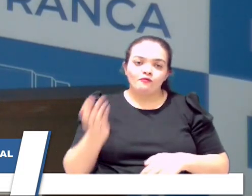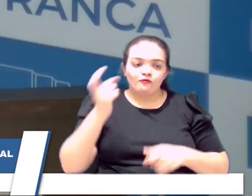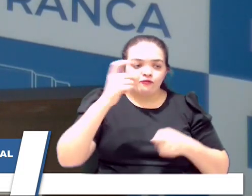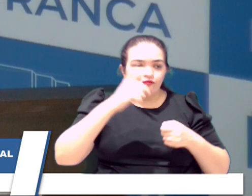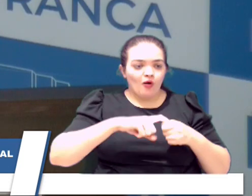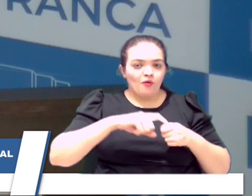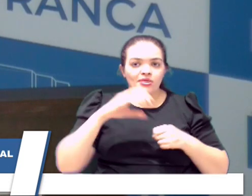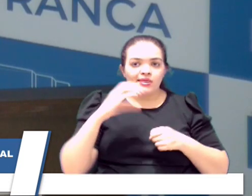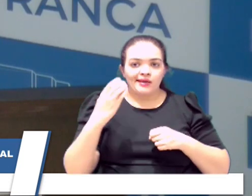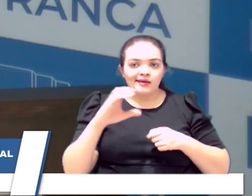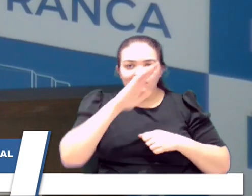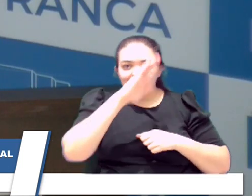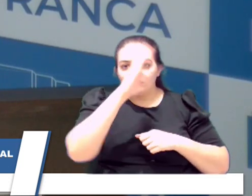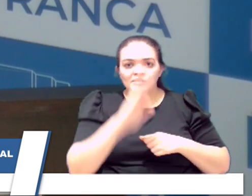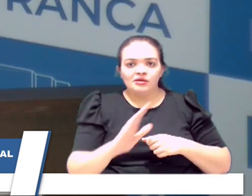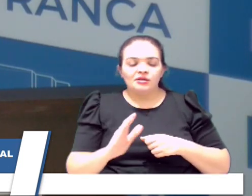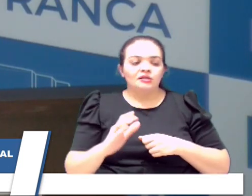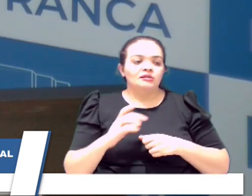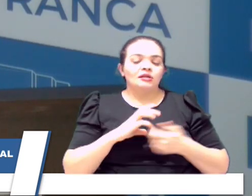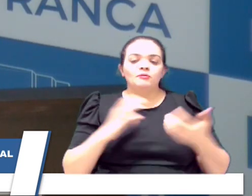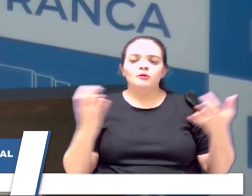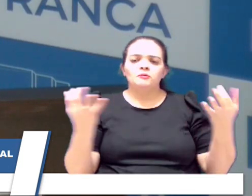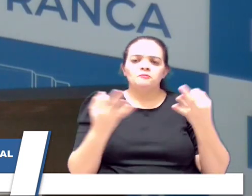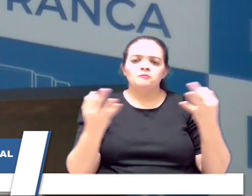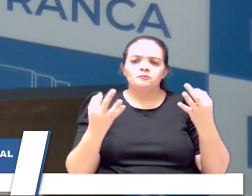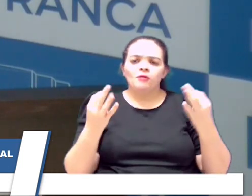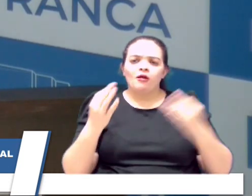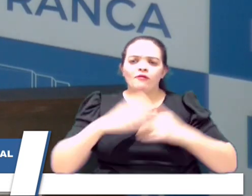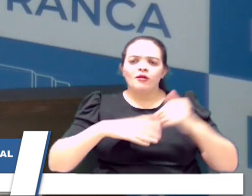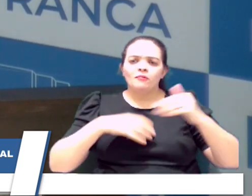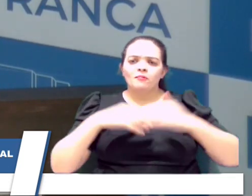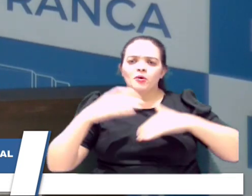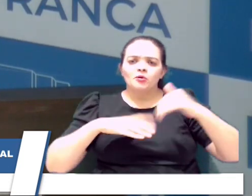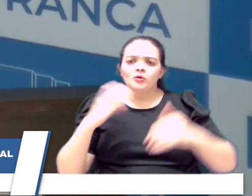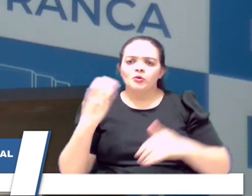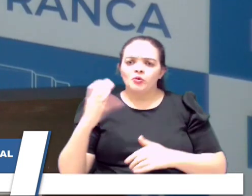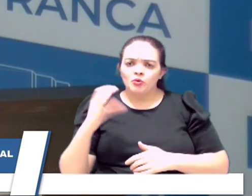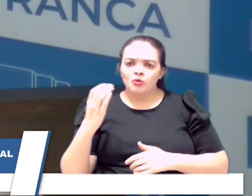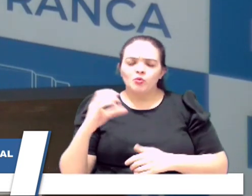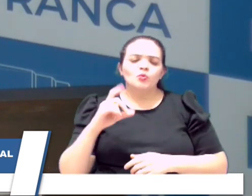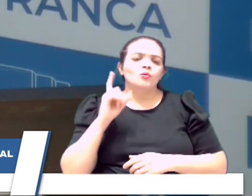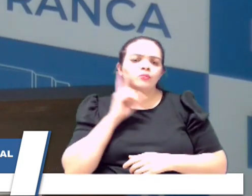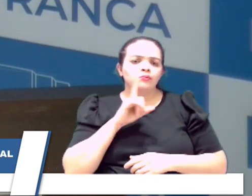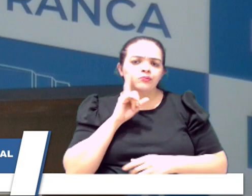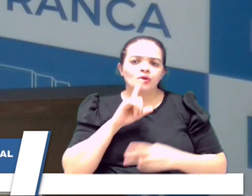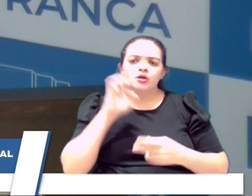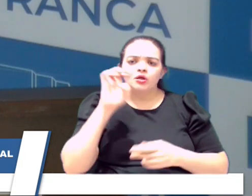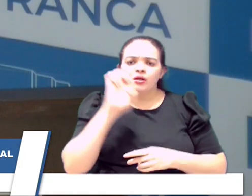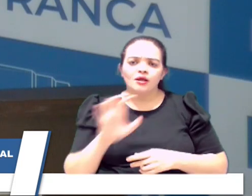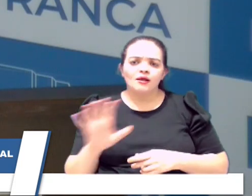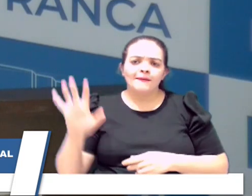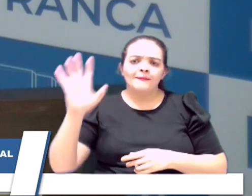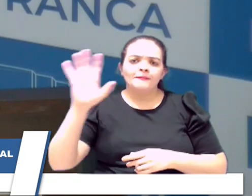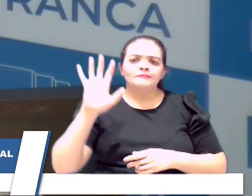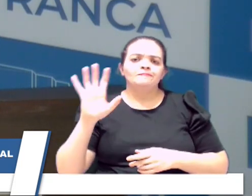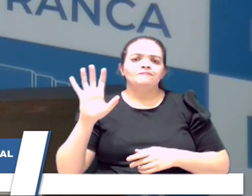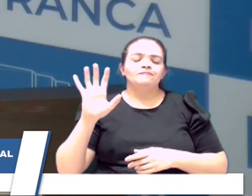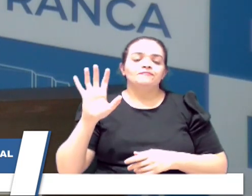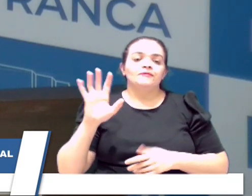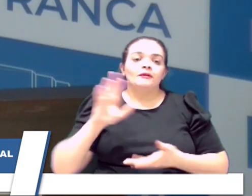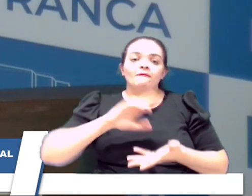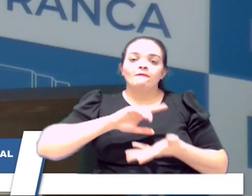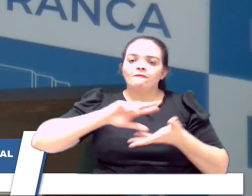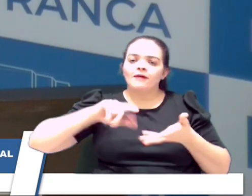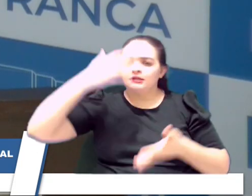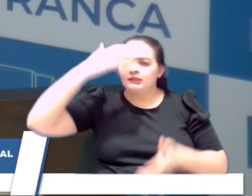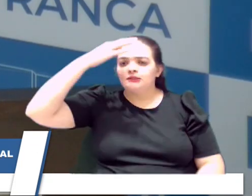Nós temos excelentes cientistas no mundo inteiro, excelentes cientistas nos Estados Unidos, na Europa, que muitos deles eu tenho